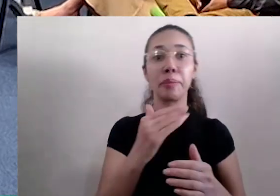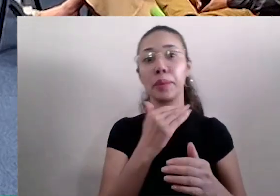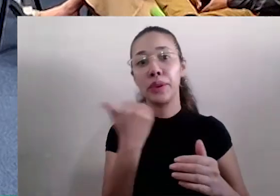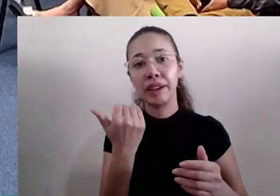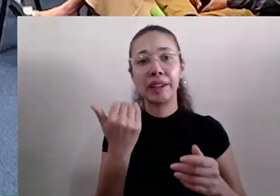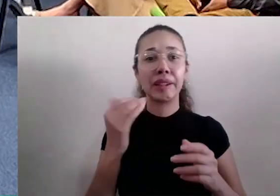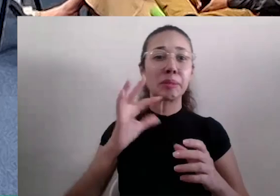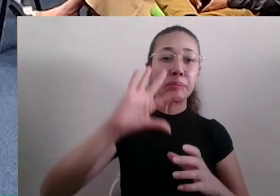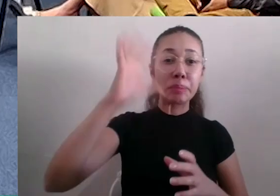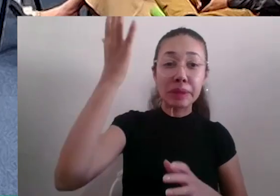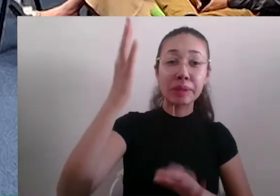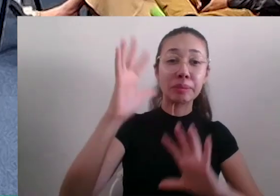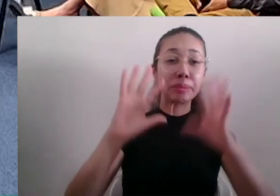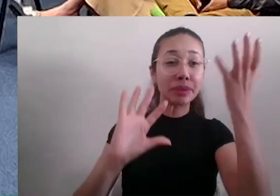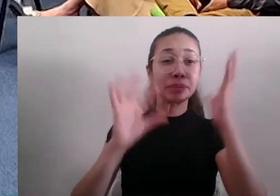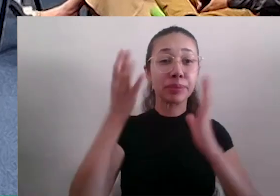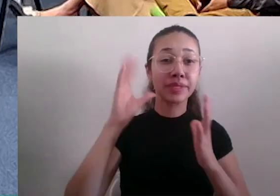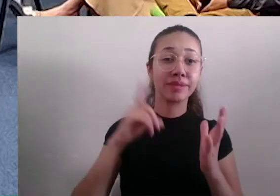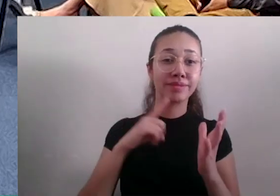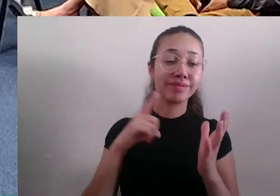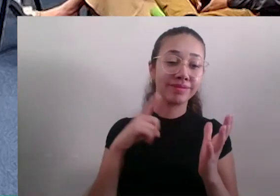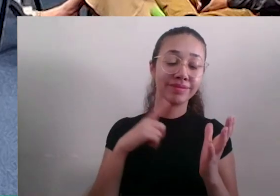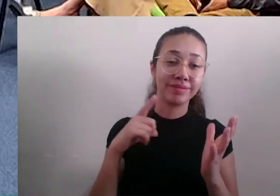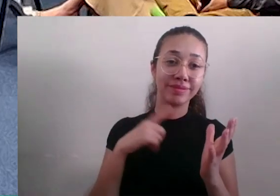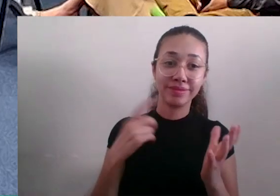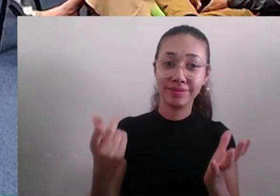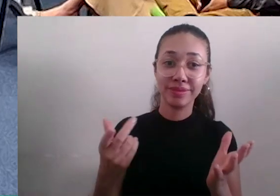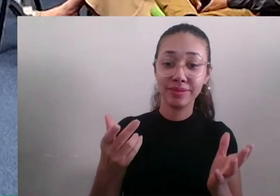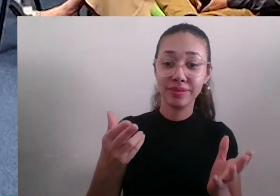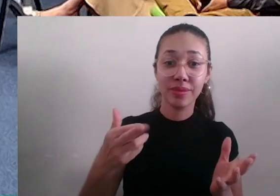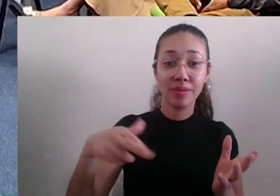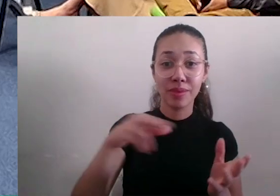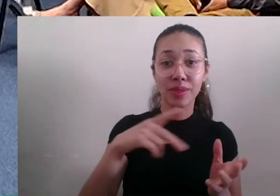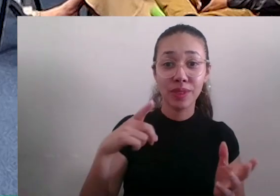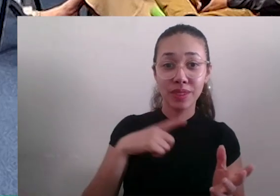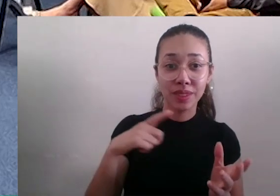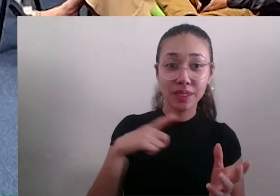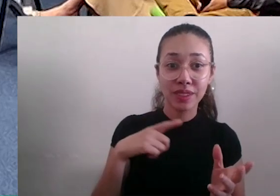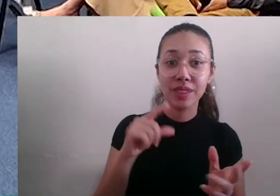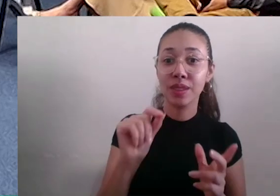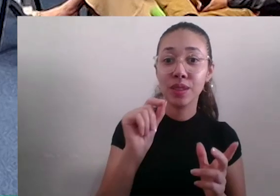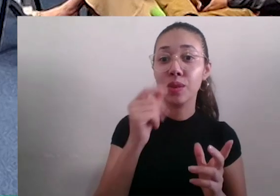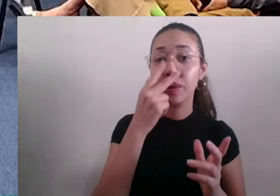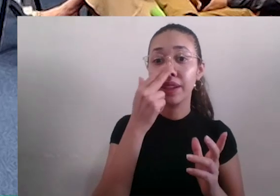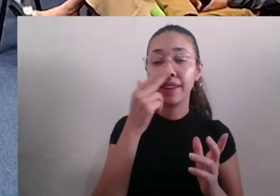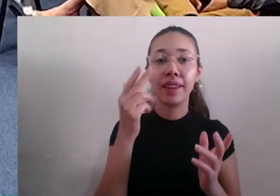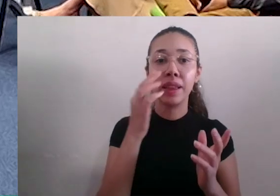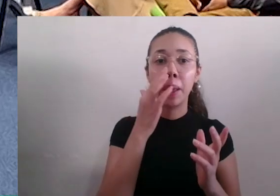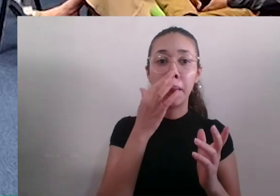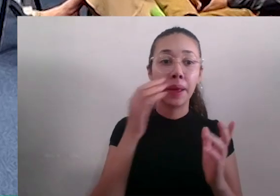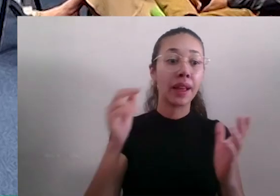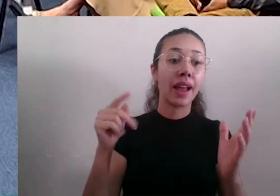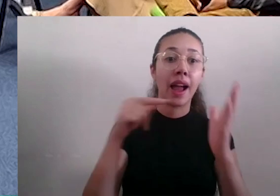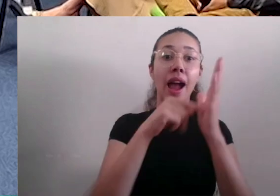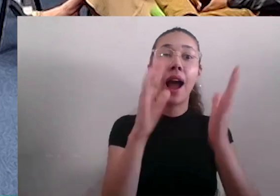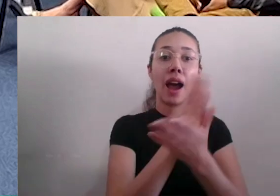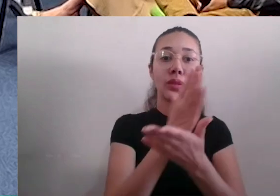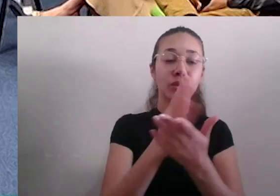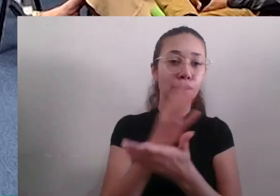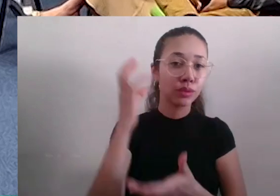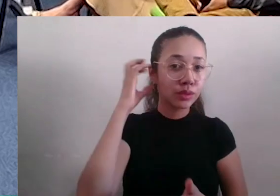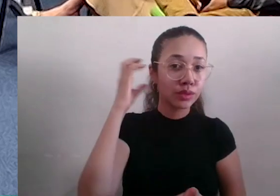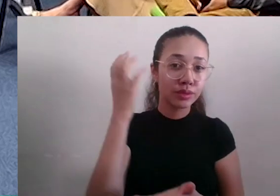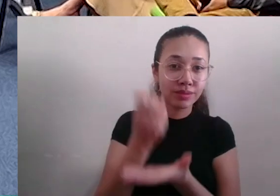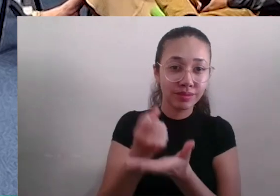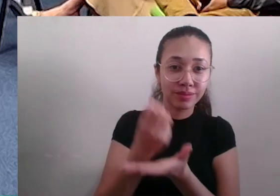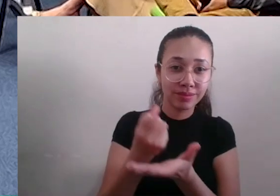assim eh a gente já tem casos objetivos de podcasts prim levaram